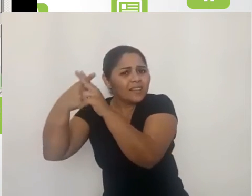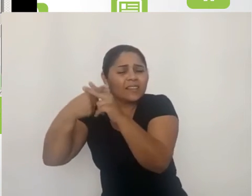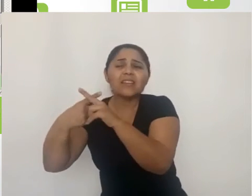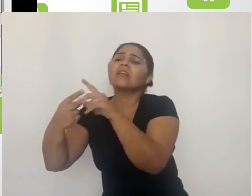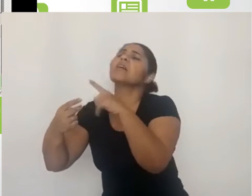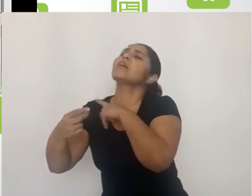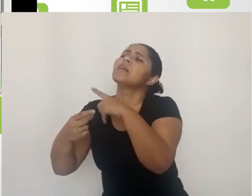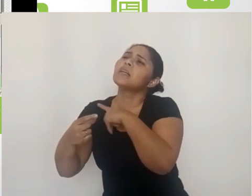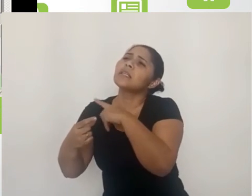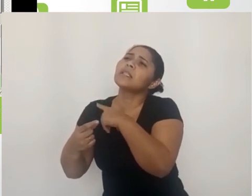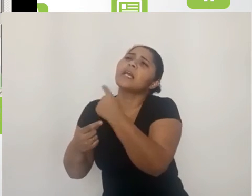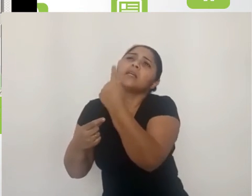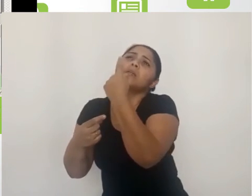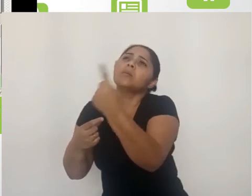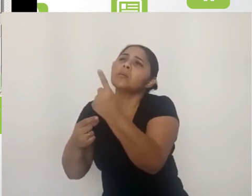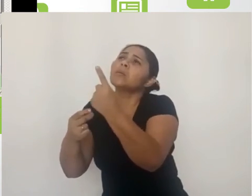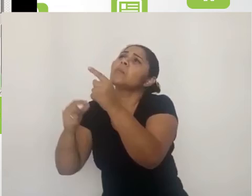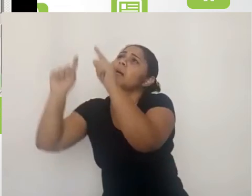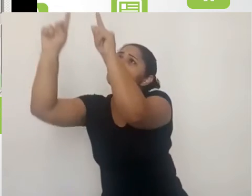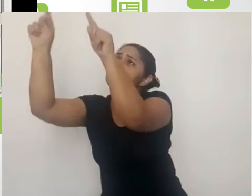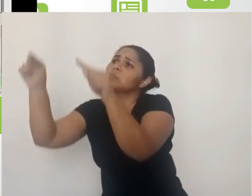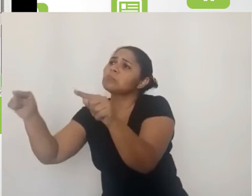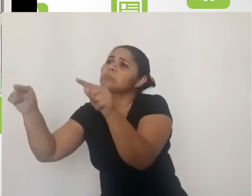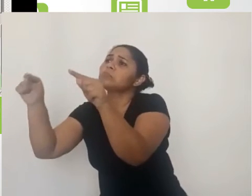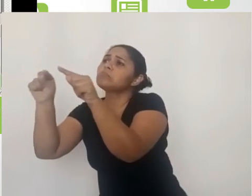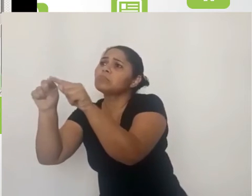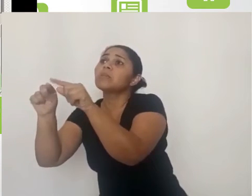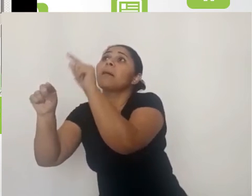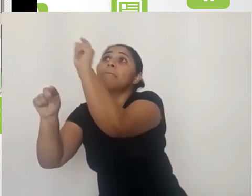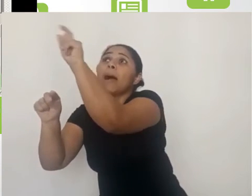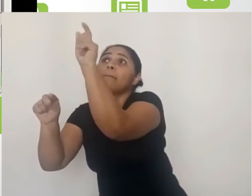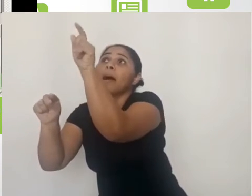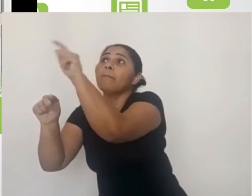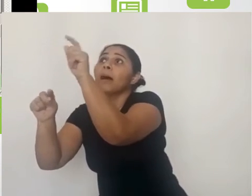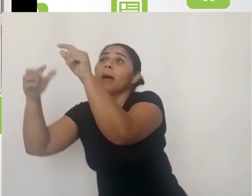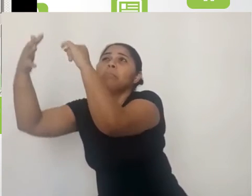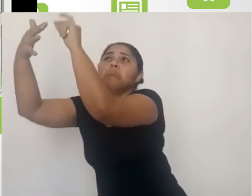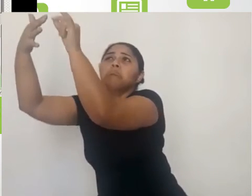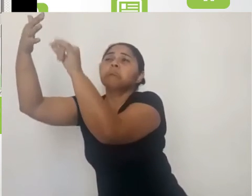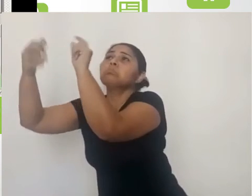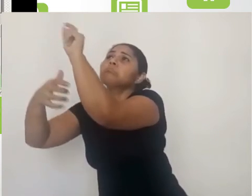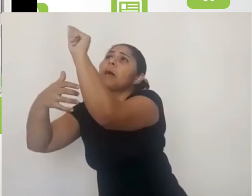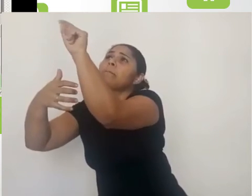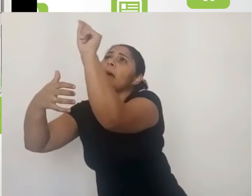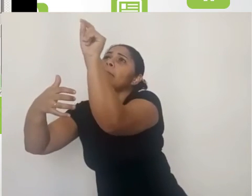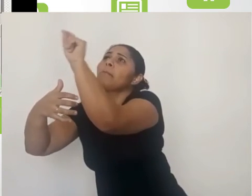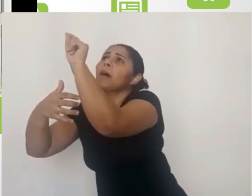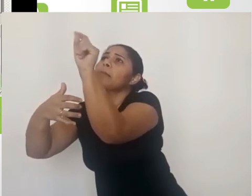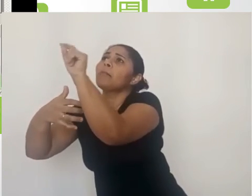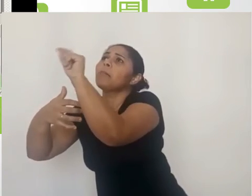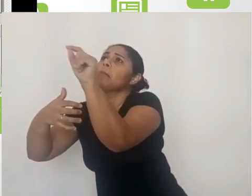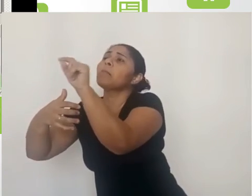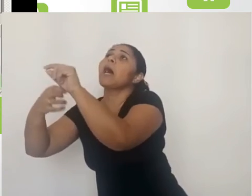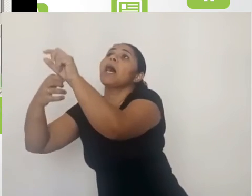dessa, tem uma opção na caixa de ferramentas. Tá vendo? Redimensionar,